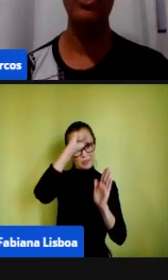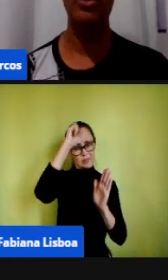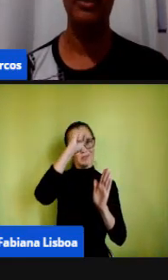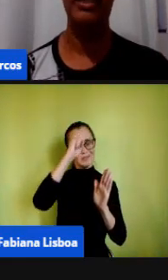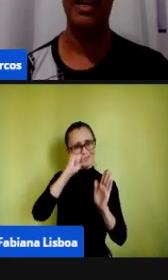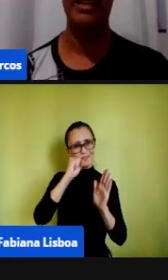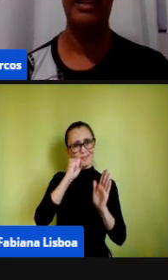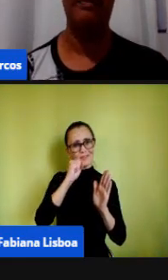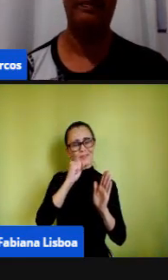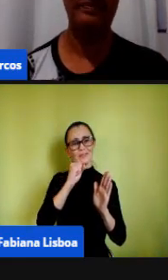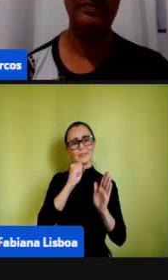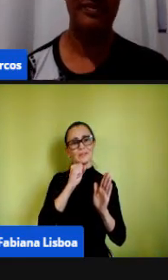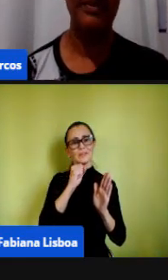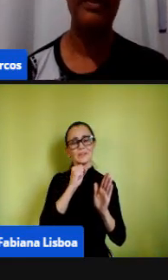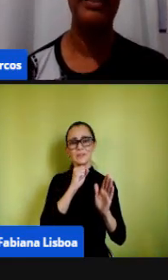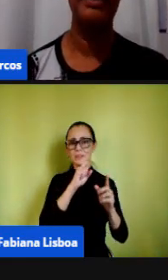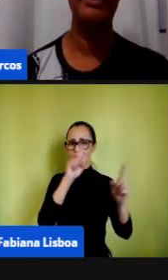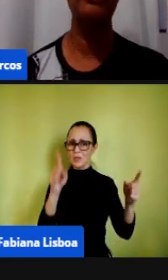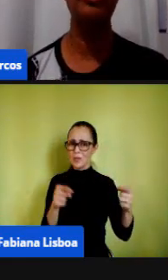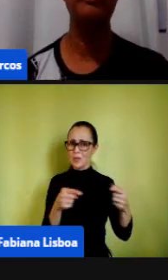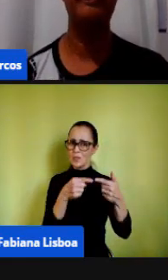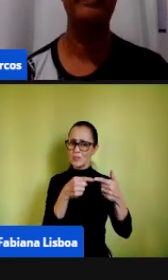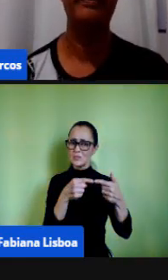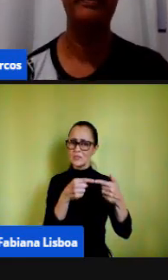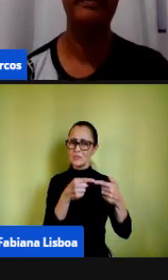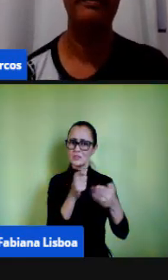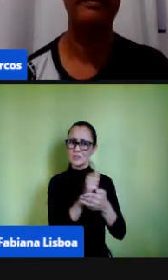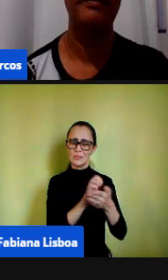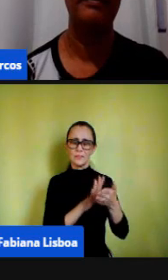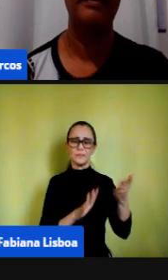das atividades. Seguindo,